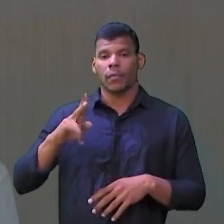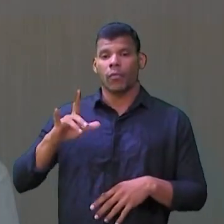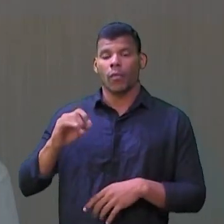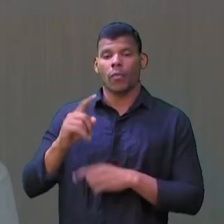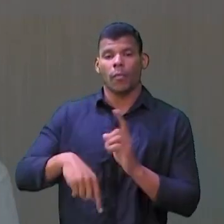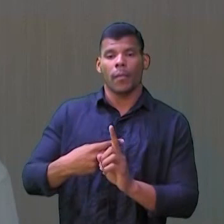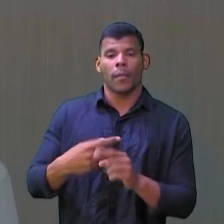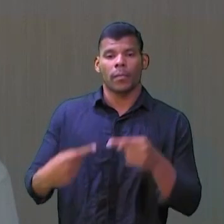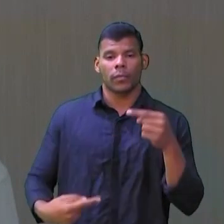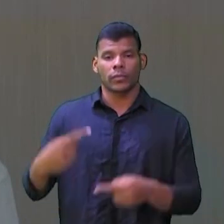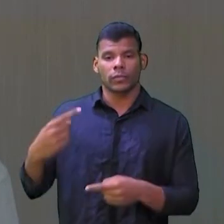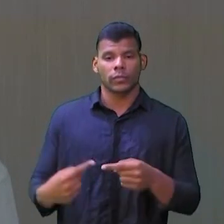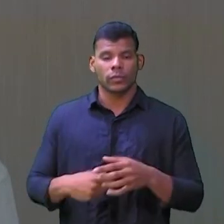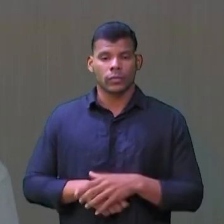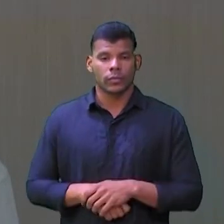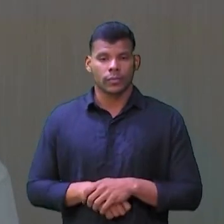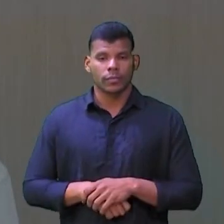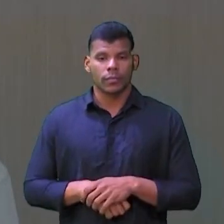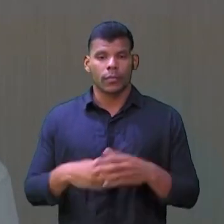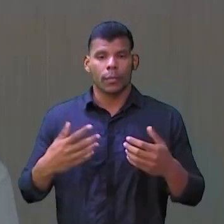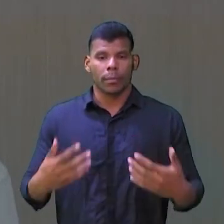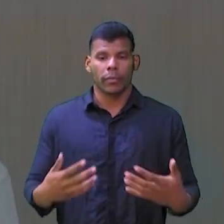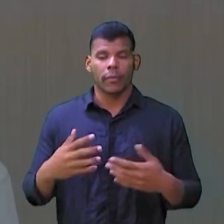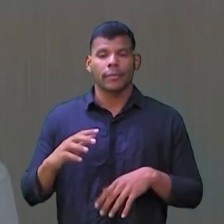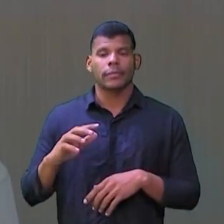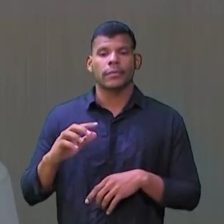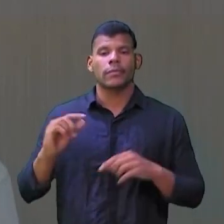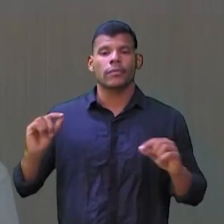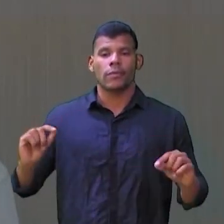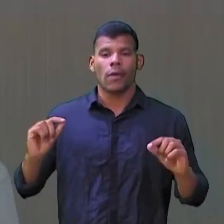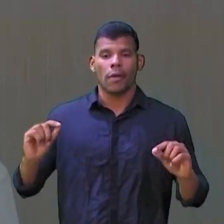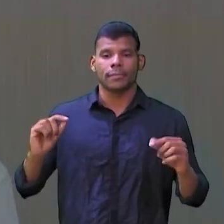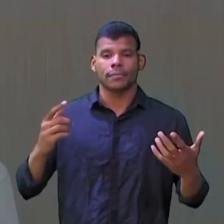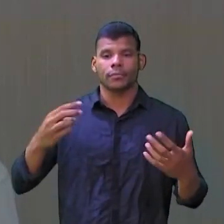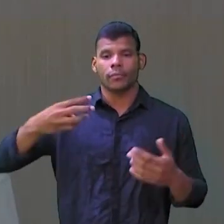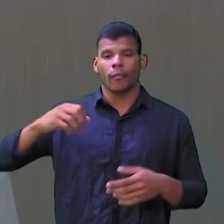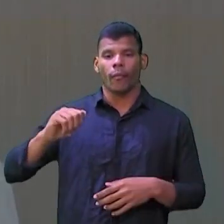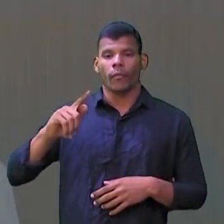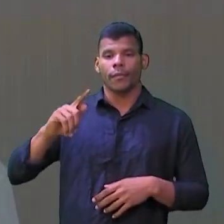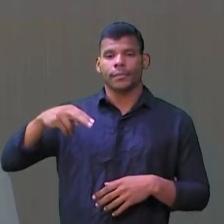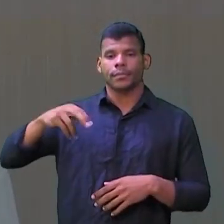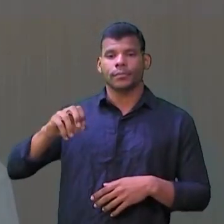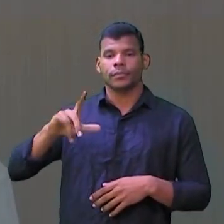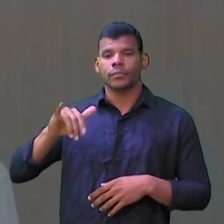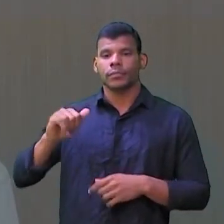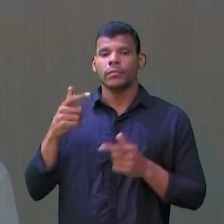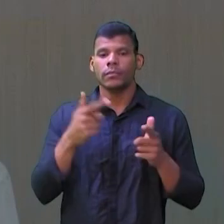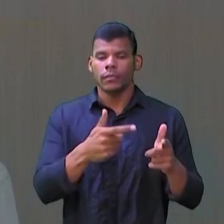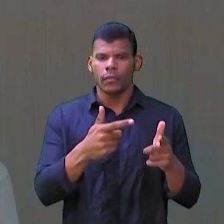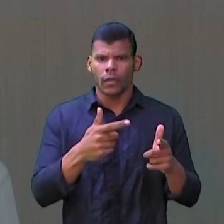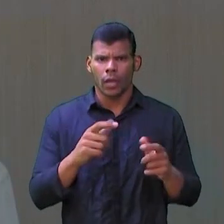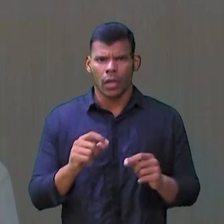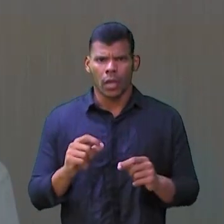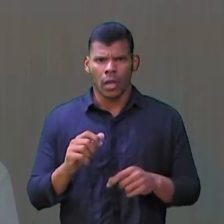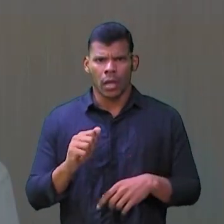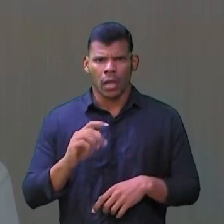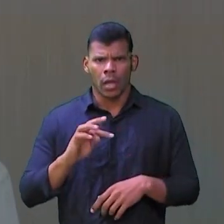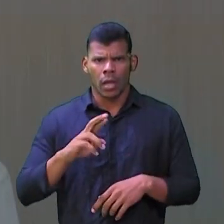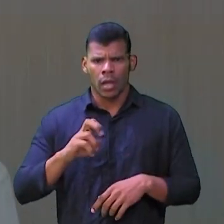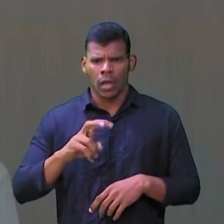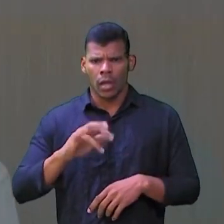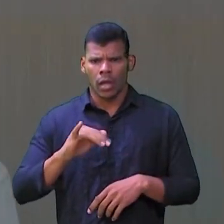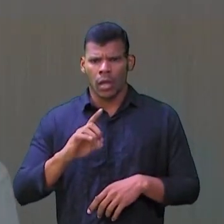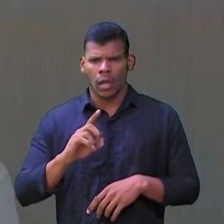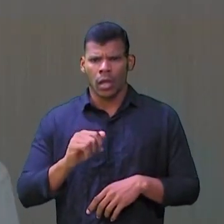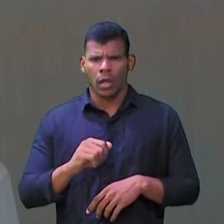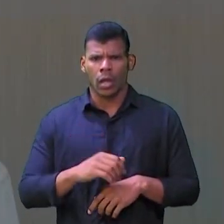política. Chegou-se ao ponto de Magnólia ter sido chamada de atrevida por nunca